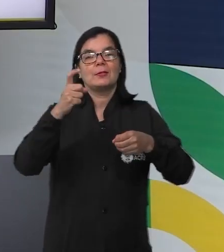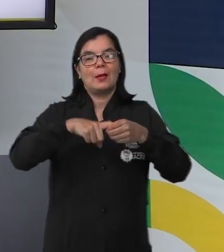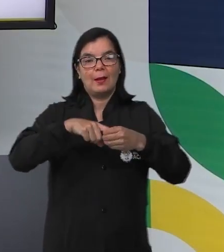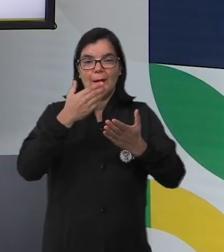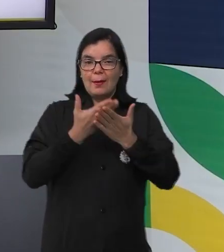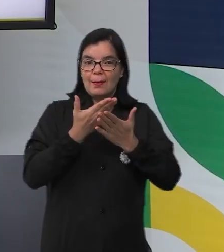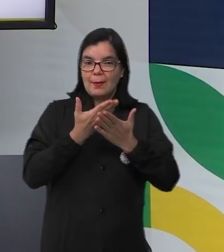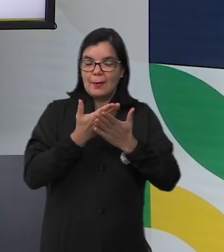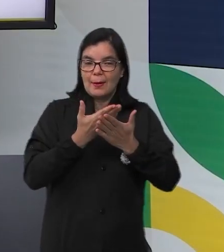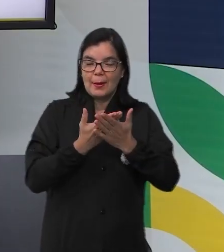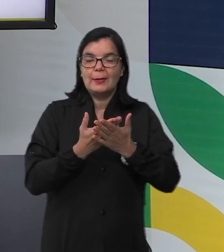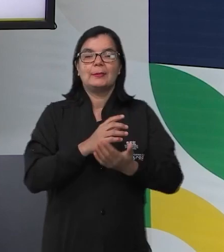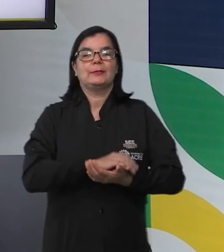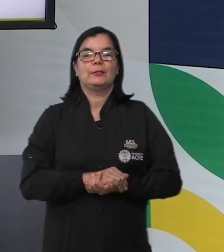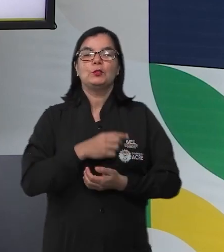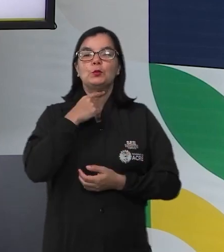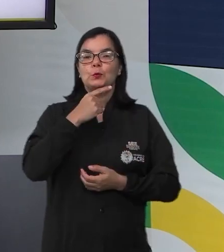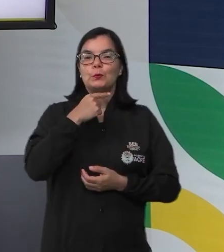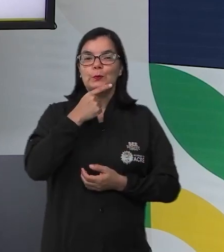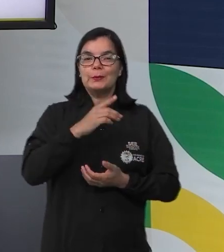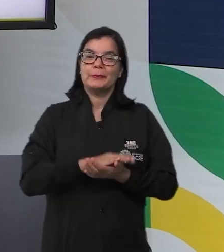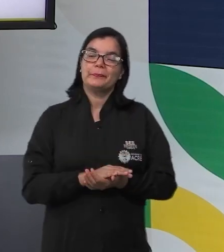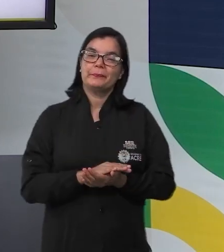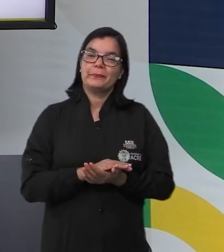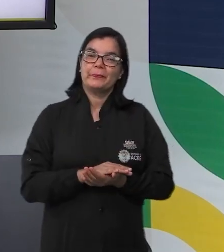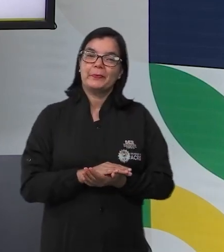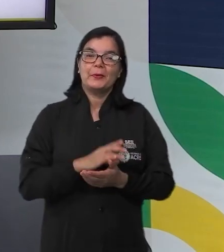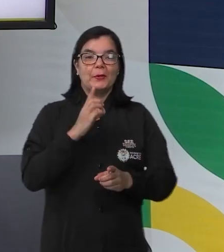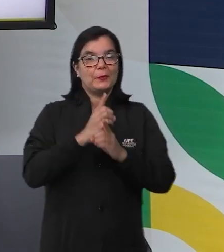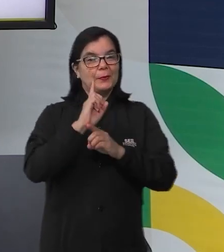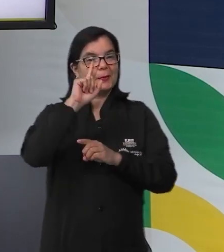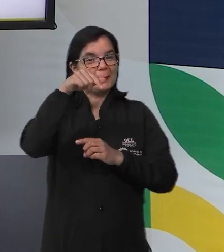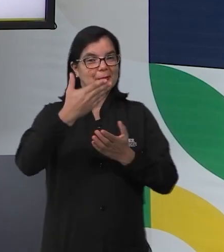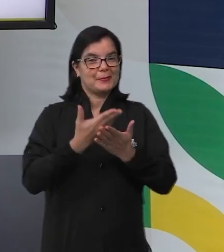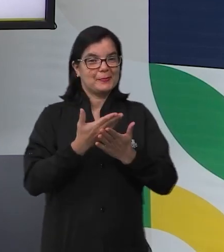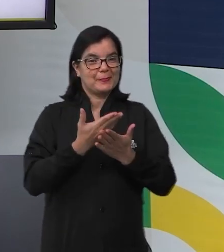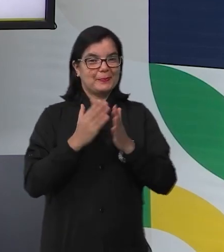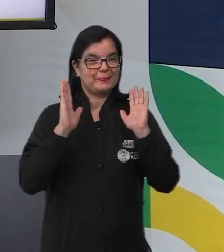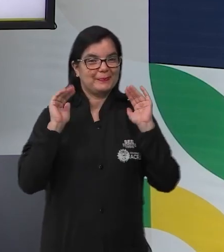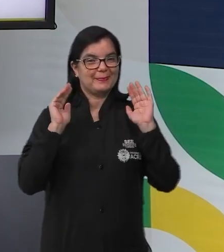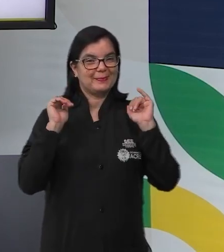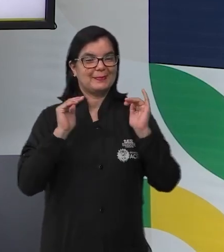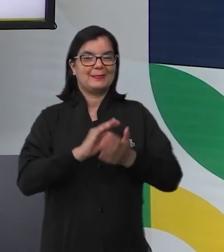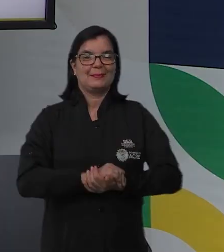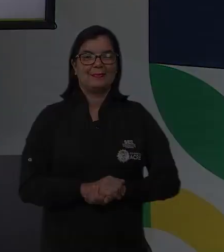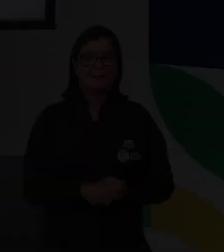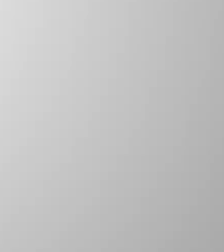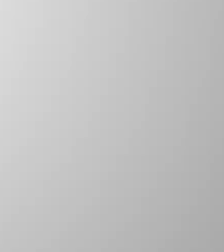assistida para tirar algumas dúvidas, tá? E nos encontramos na próxima aula e tchau, tchau!